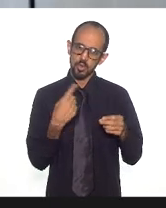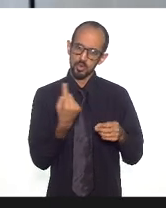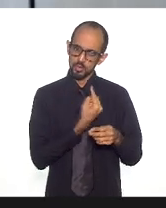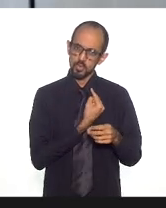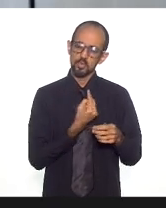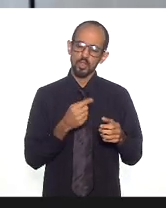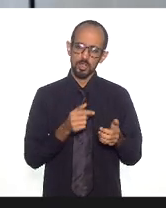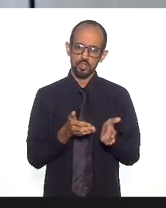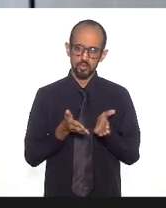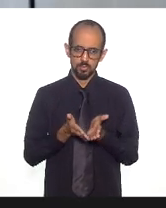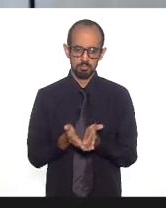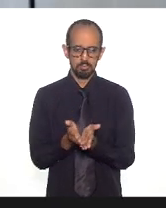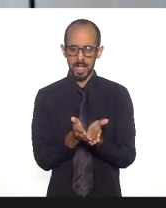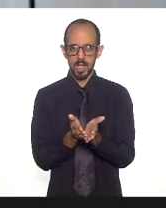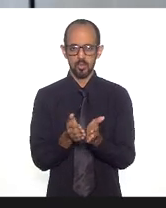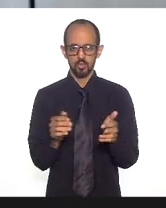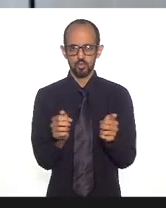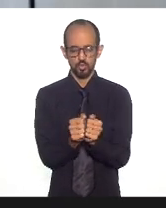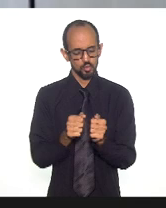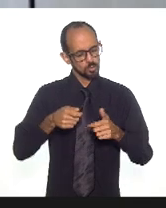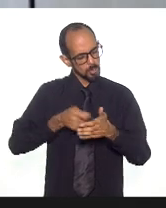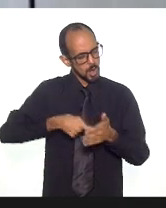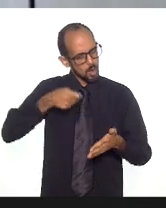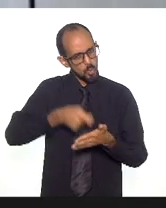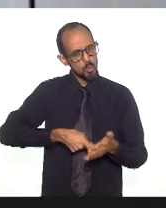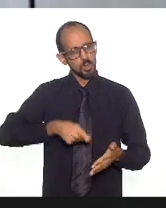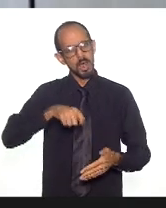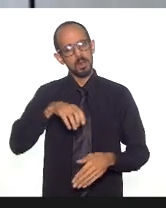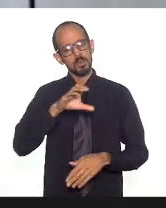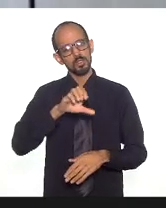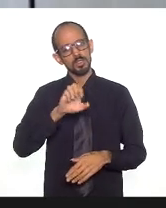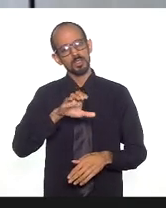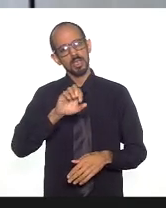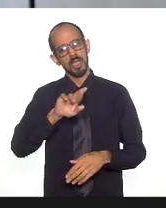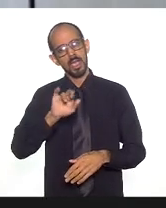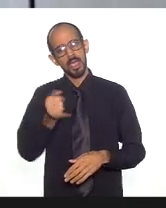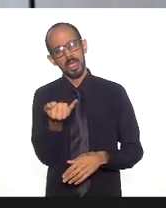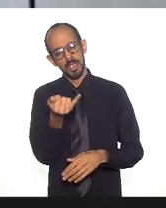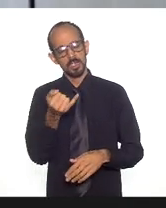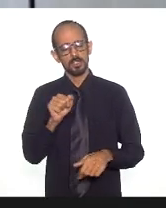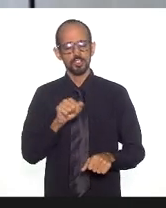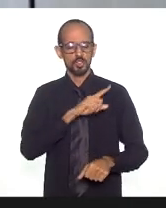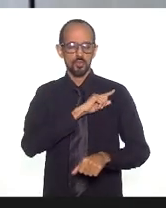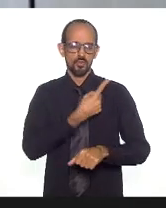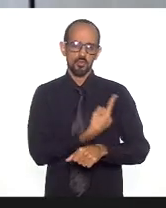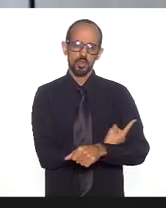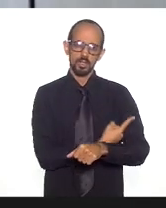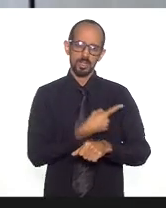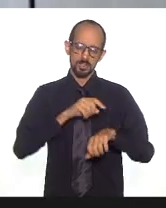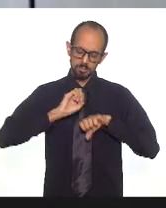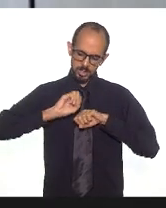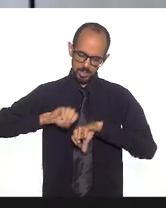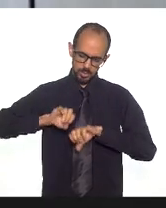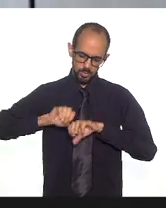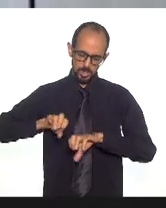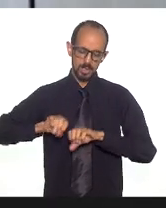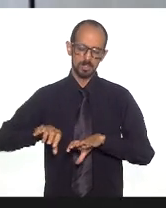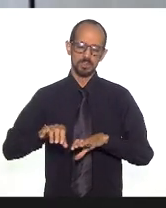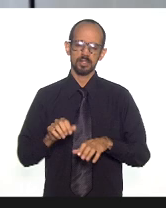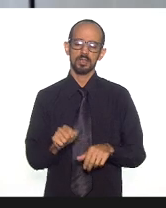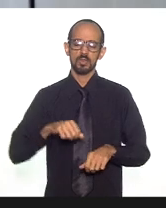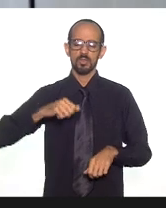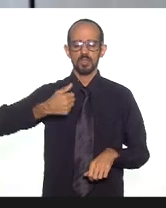defesa da CCESG, e pela defesa do fortalecimento da educação e